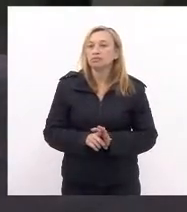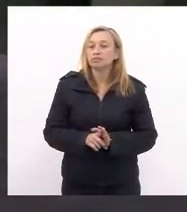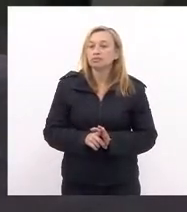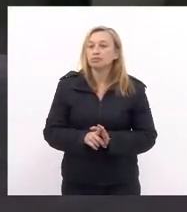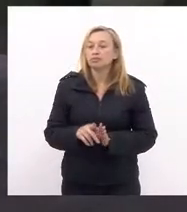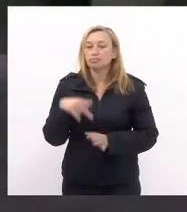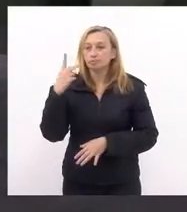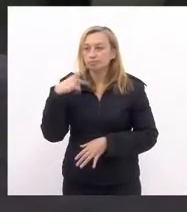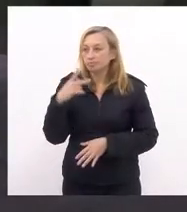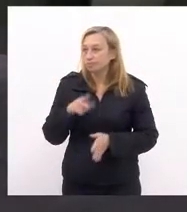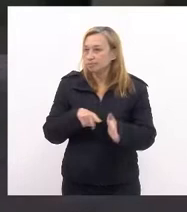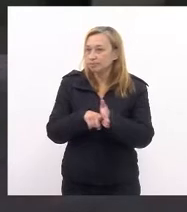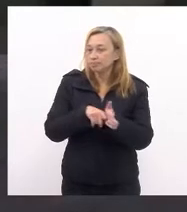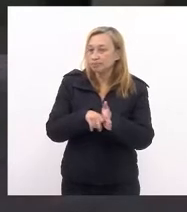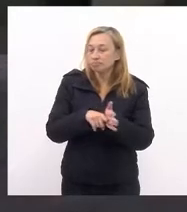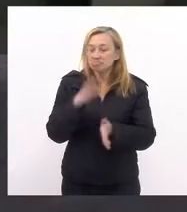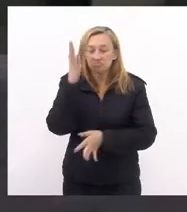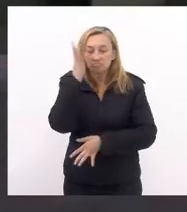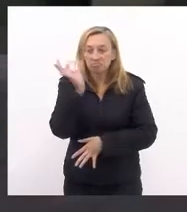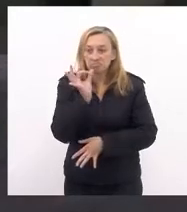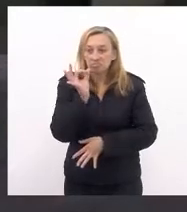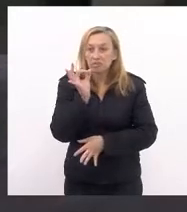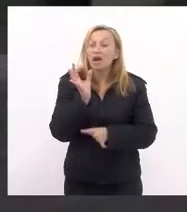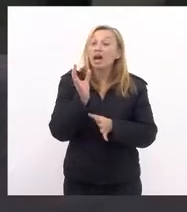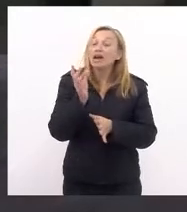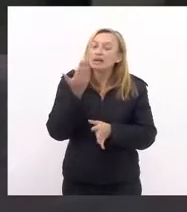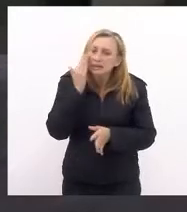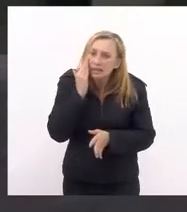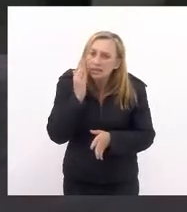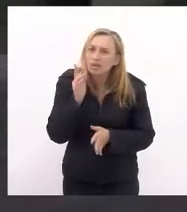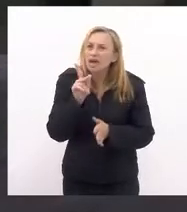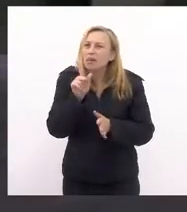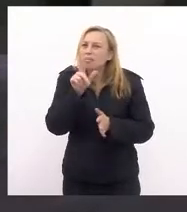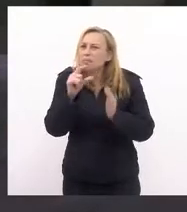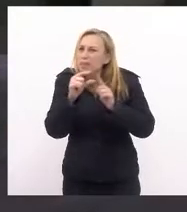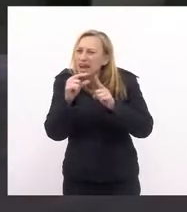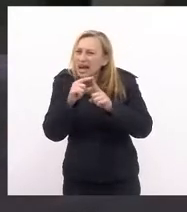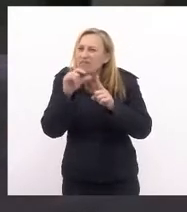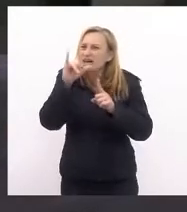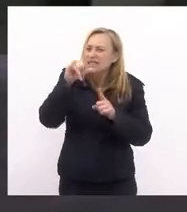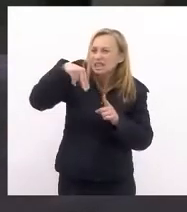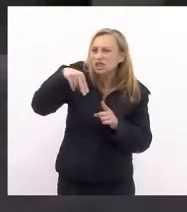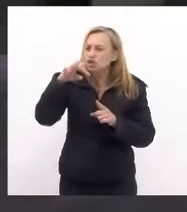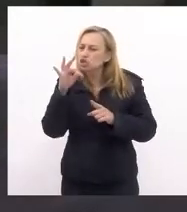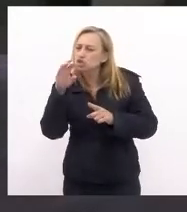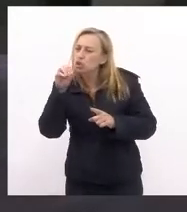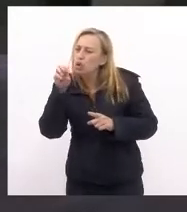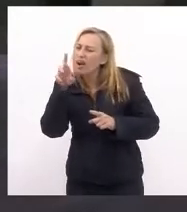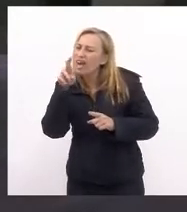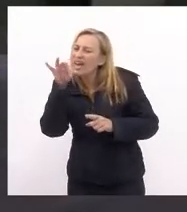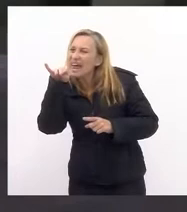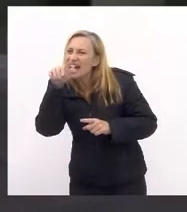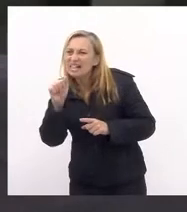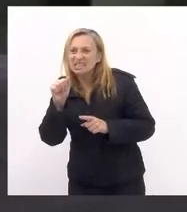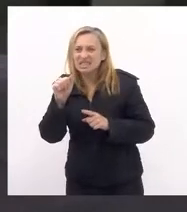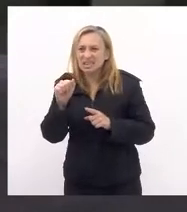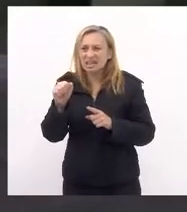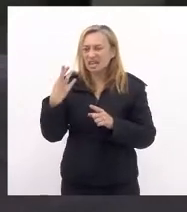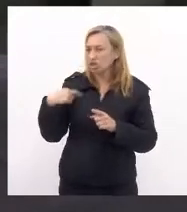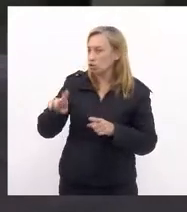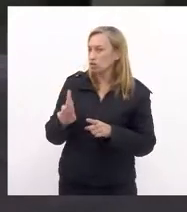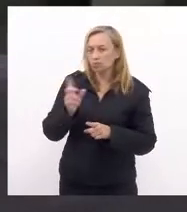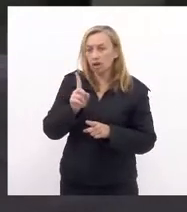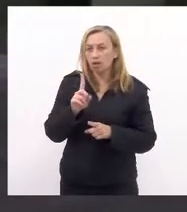gente, nós entendemos e compreendemos que a palavra não é nem mais intolerância religiosa, porque ninguém tem que tolerar o